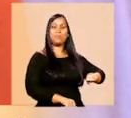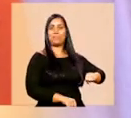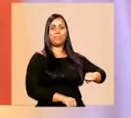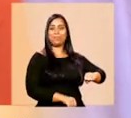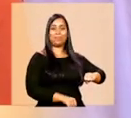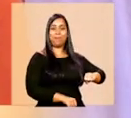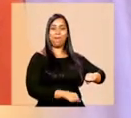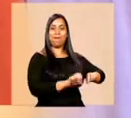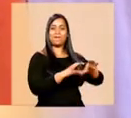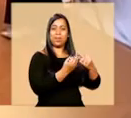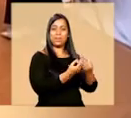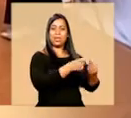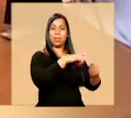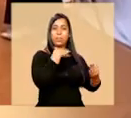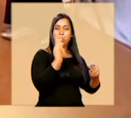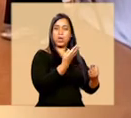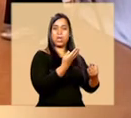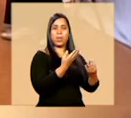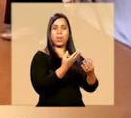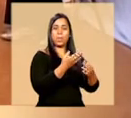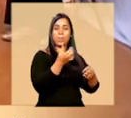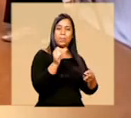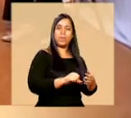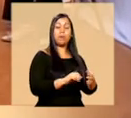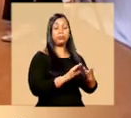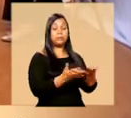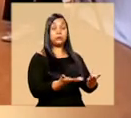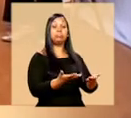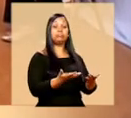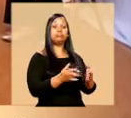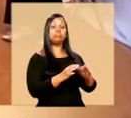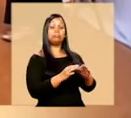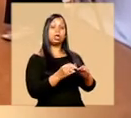né? Certamente. Que a perda de um ente querido, né? Sim. Então,